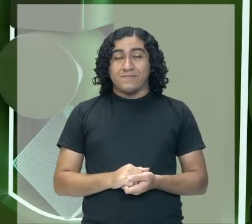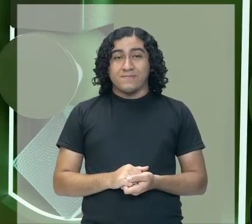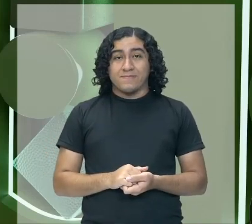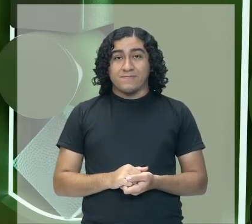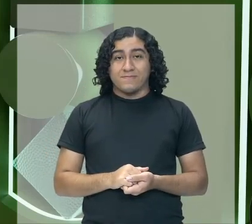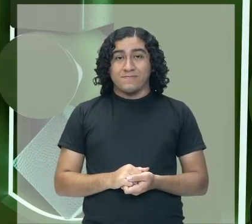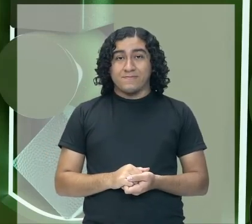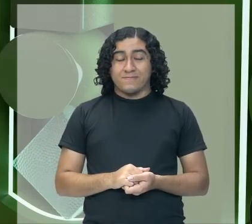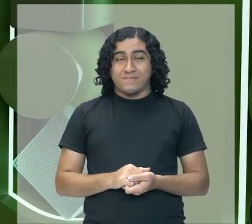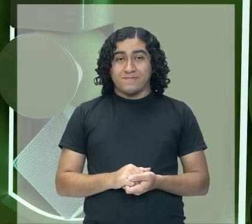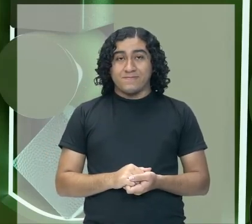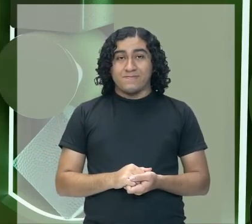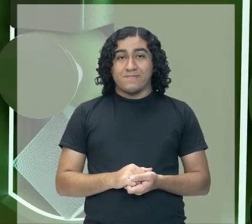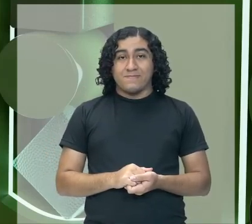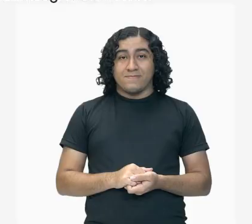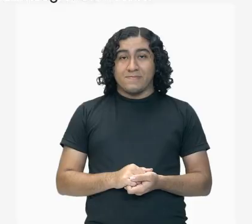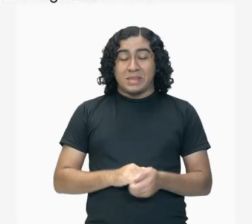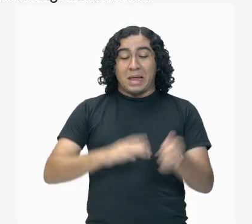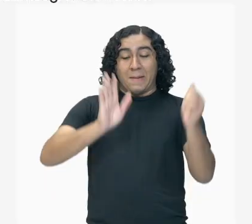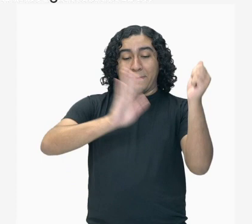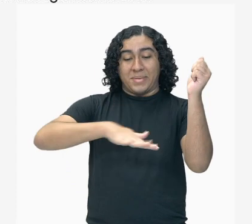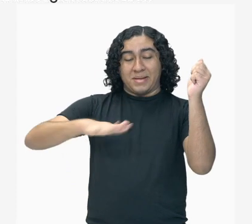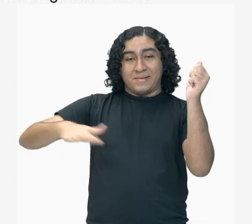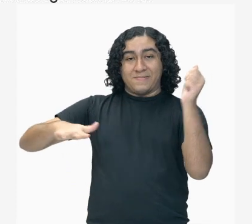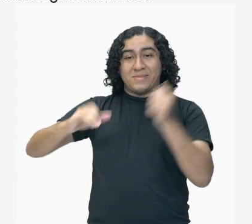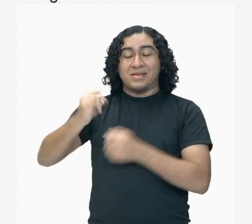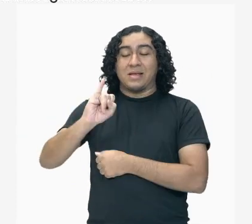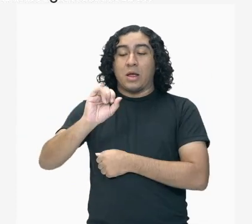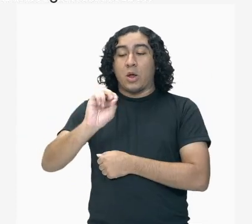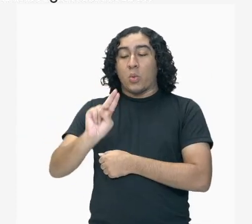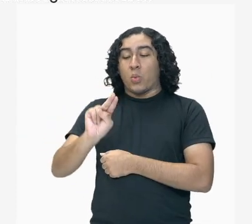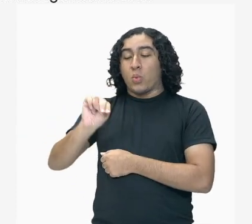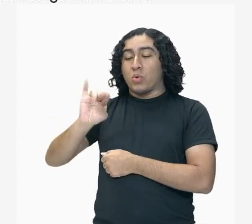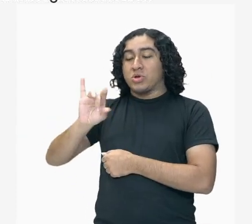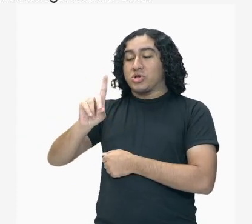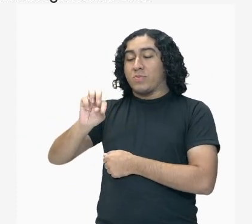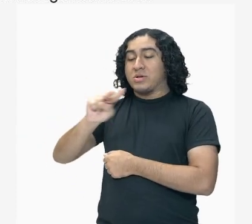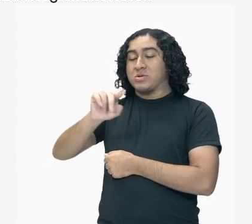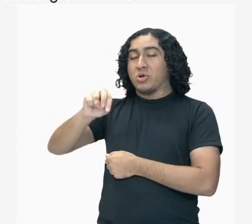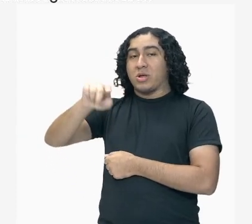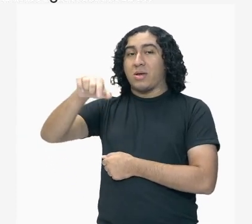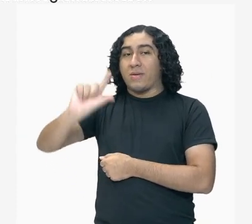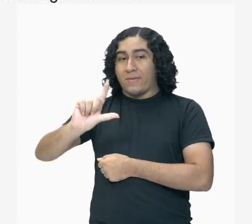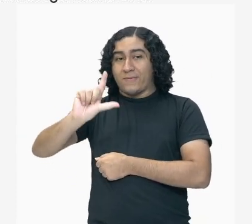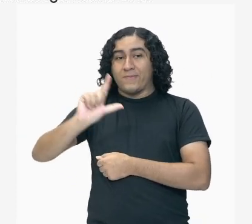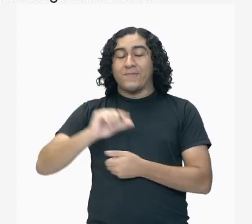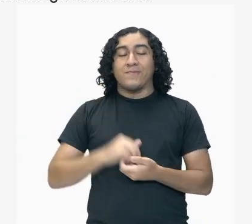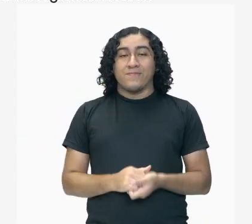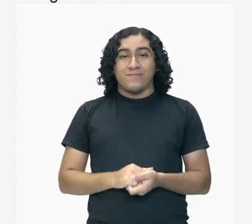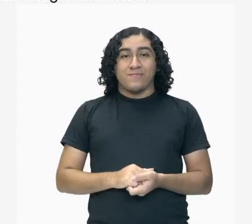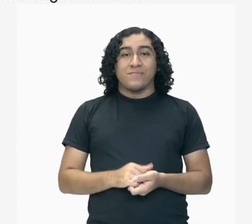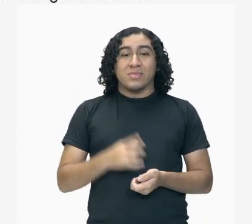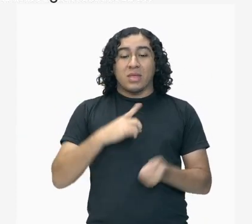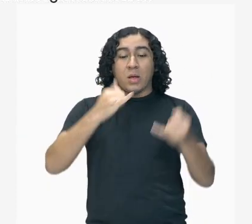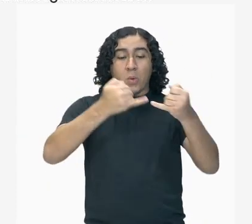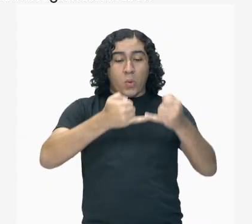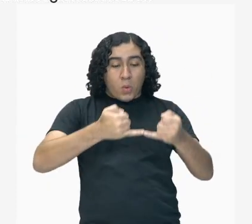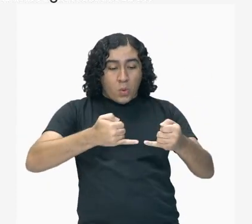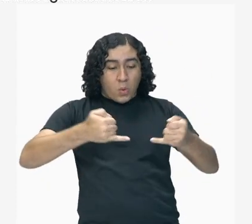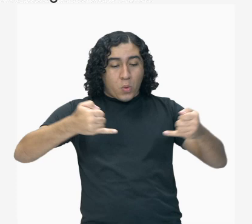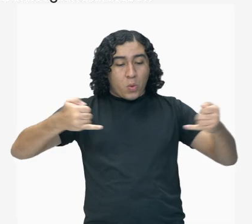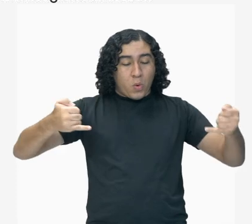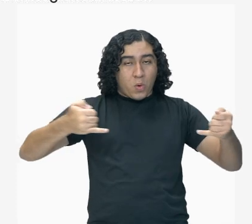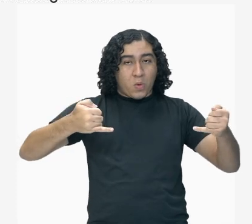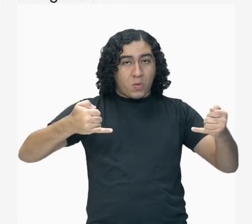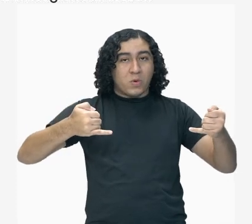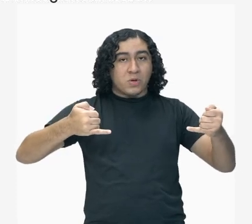mecânicas unidimensionais elas se propagam em cordas tensionadas